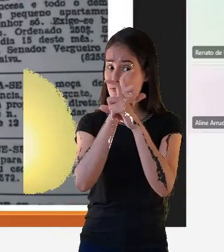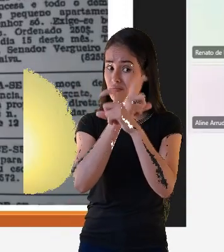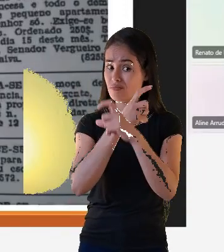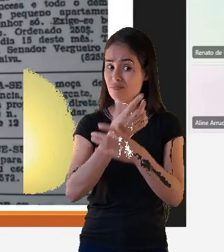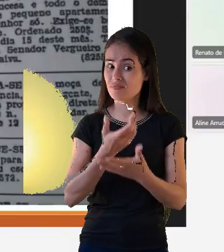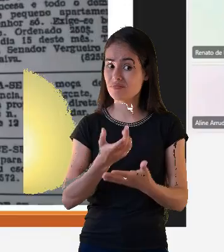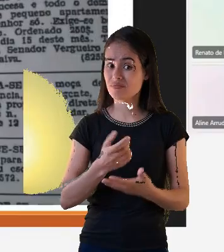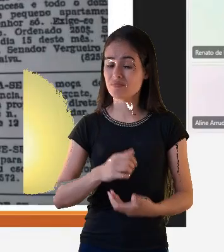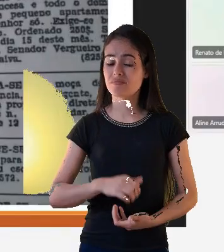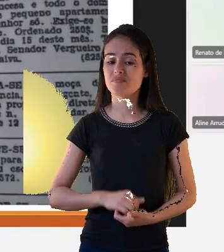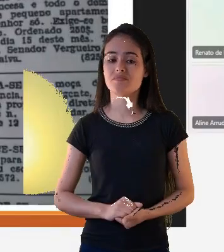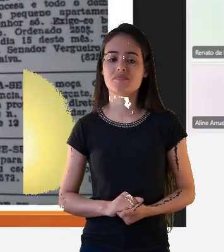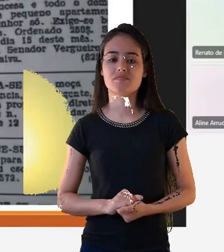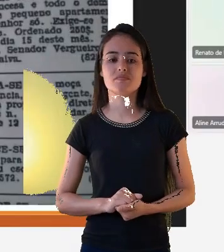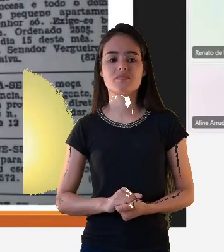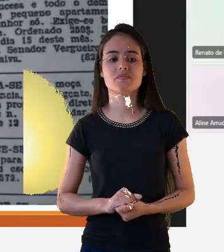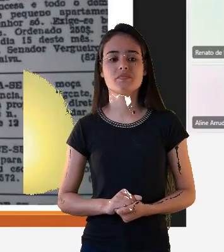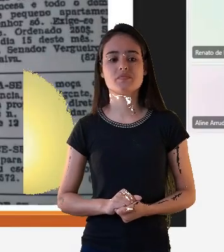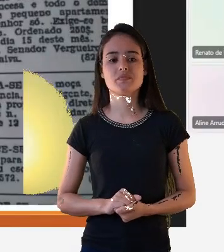Pode passar, Lelo?